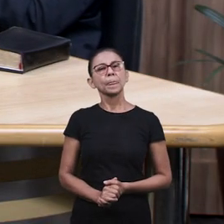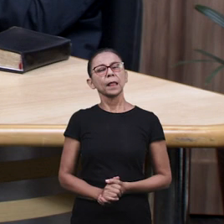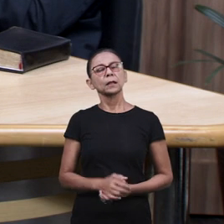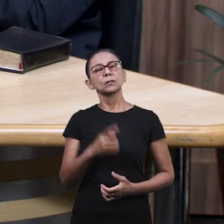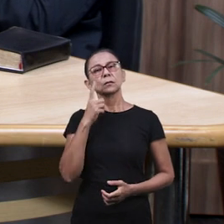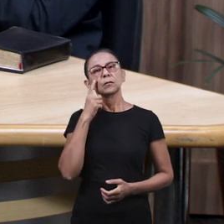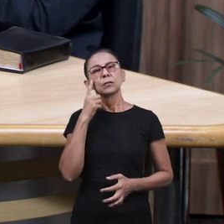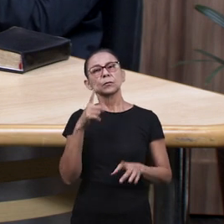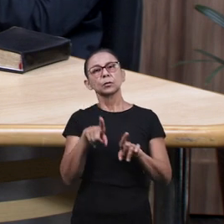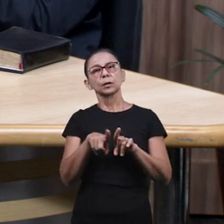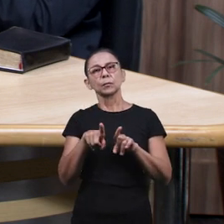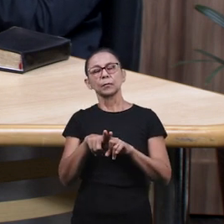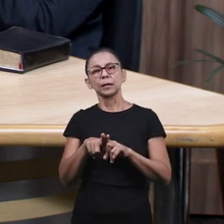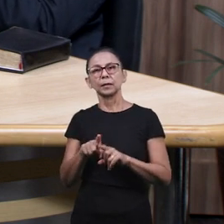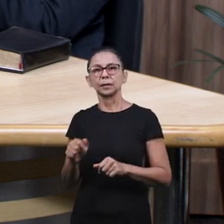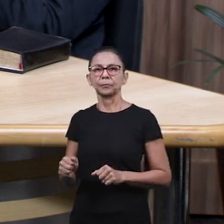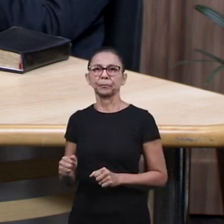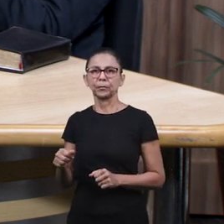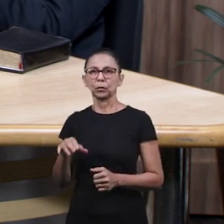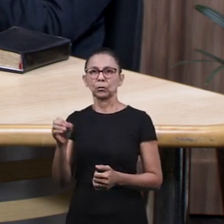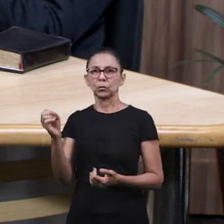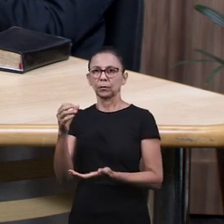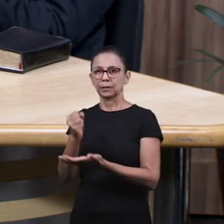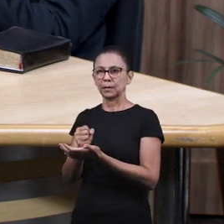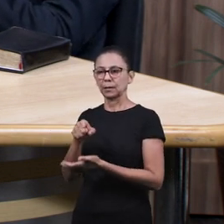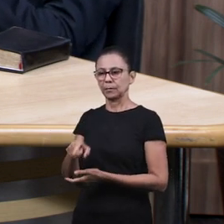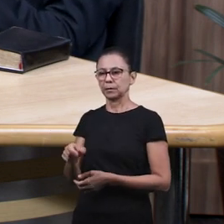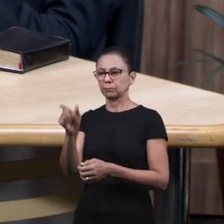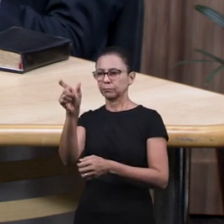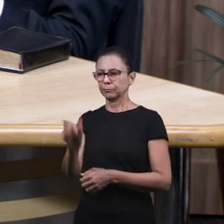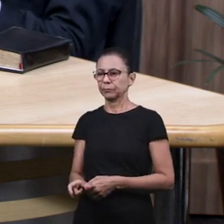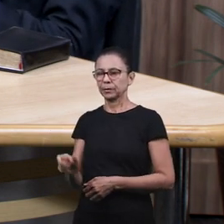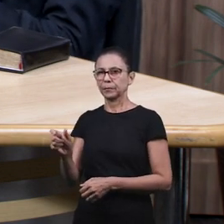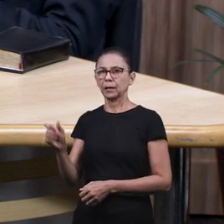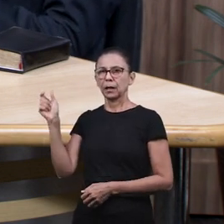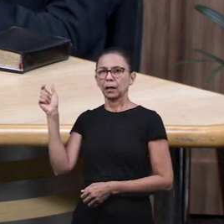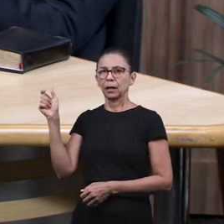foi batizado com o Espírito Santo, quando ele estava lá no Jordão, o Espírito Santo veio sobre ele